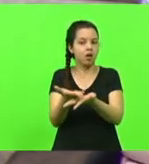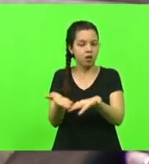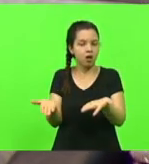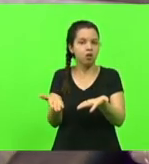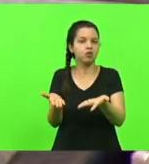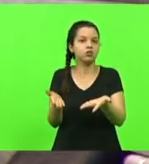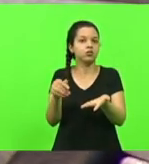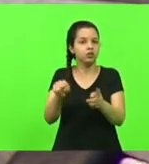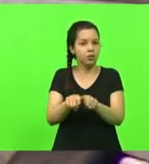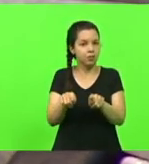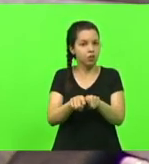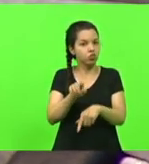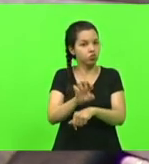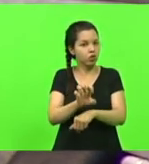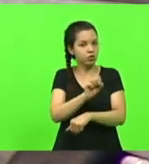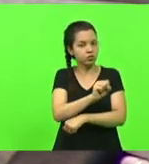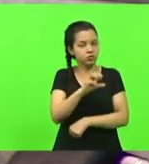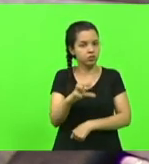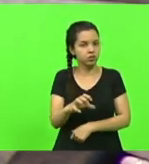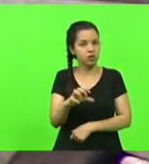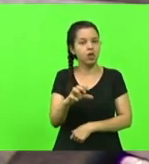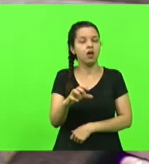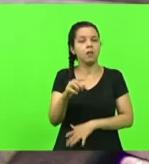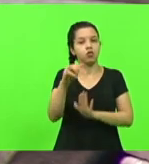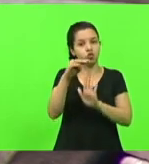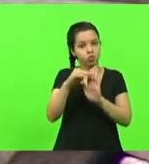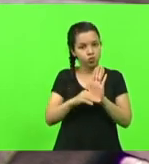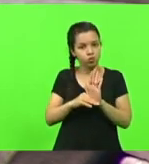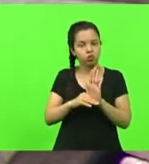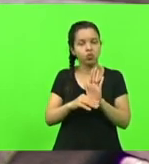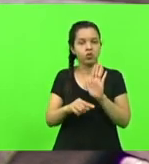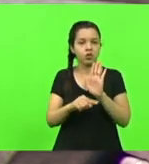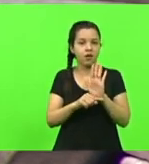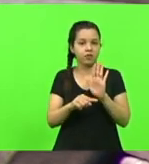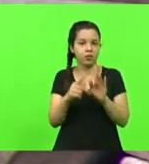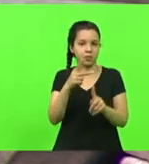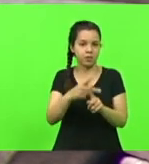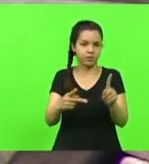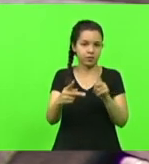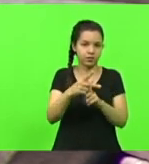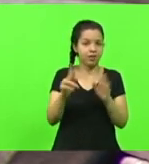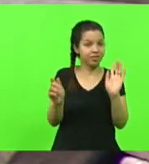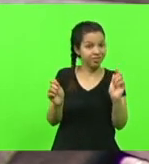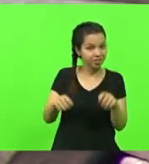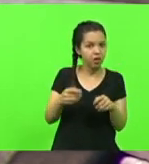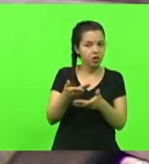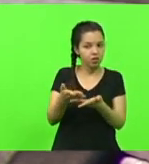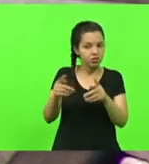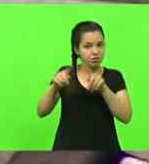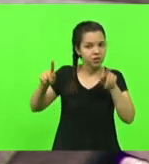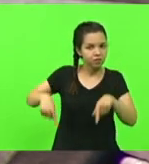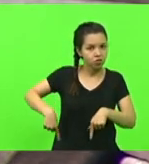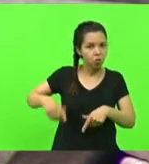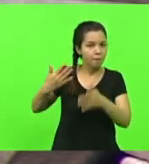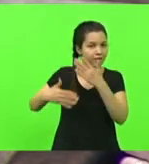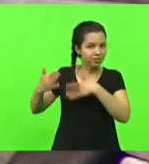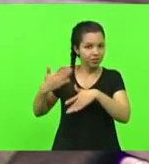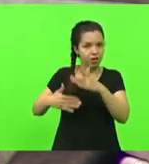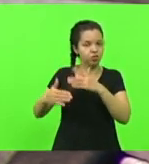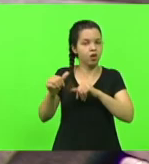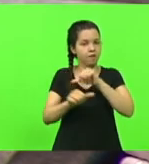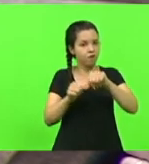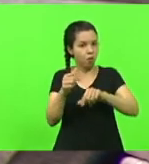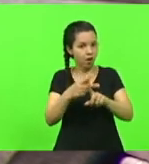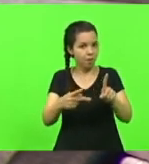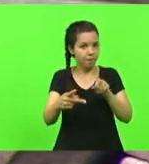Santa Catarina na redução do déficit da Previdência, e vai permitir que servidores que não tiveram, na reforma da Previdência, a